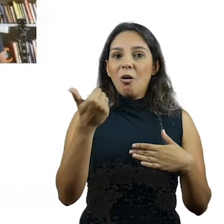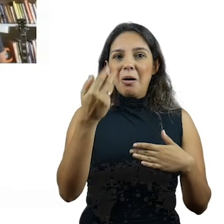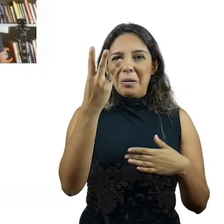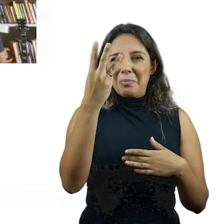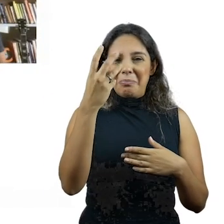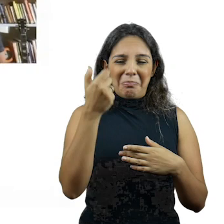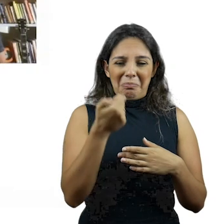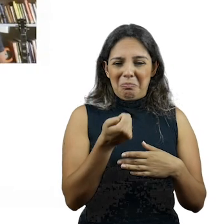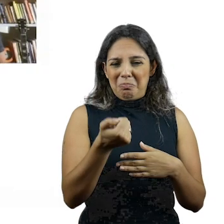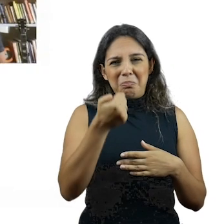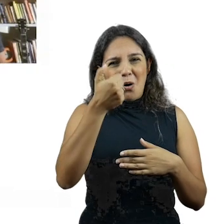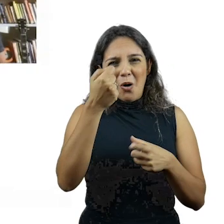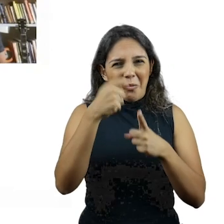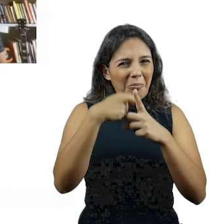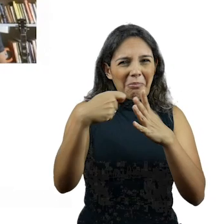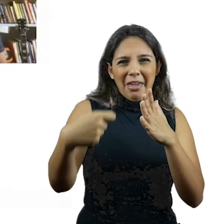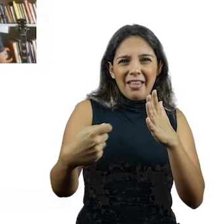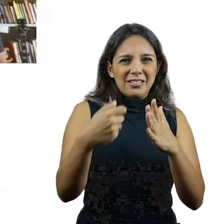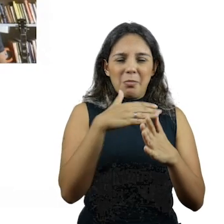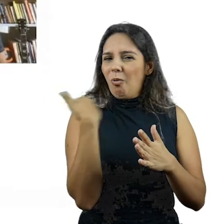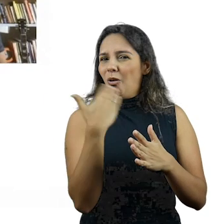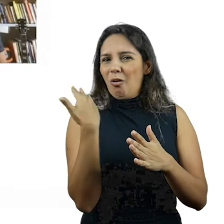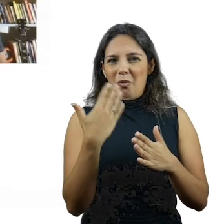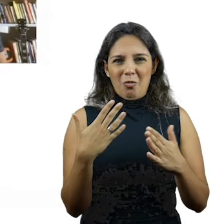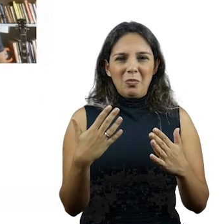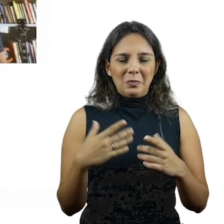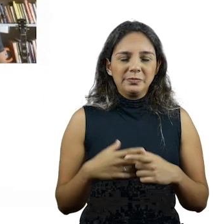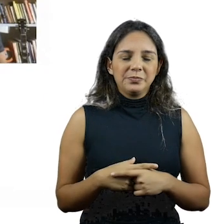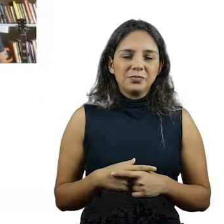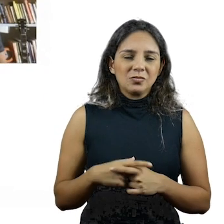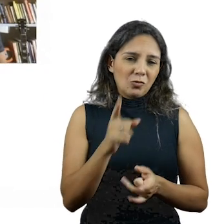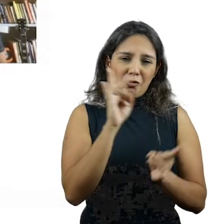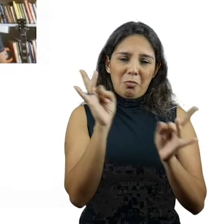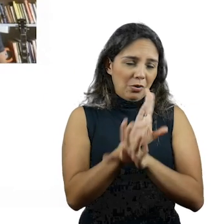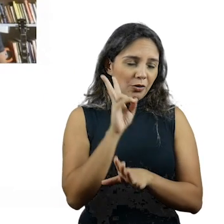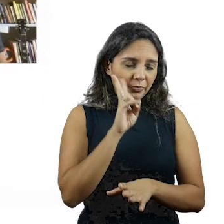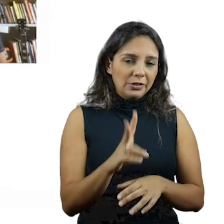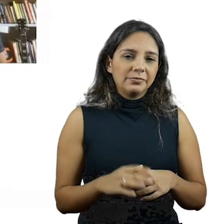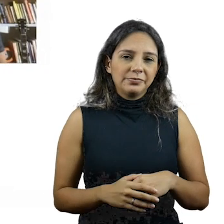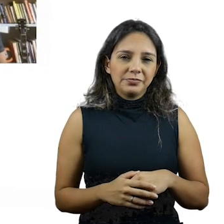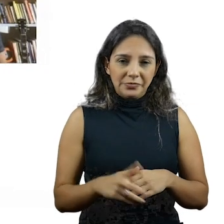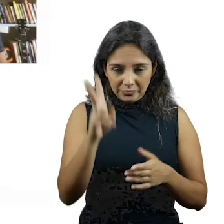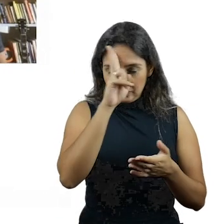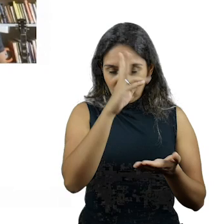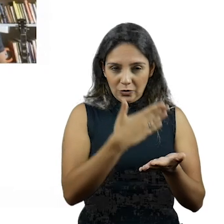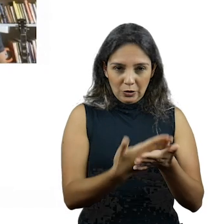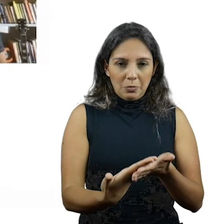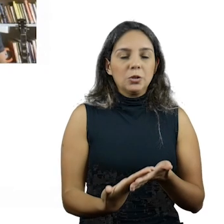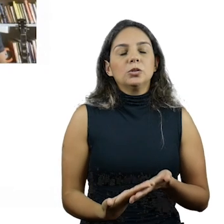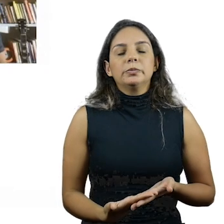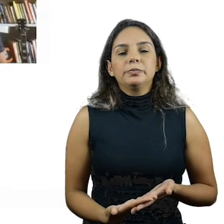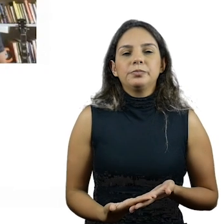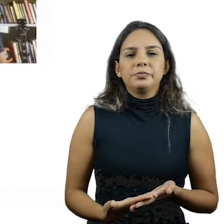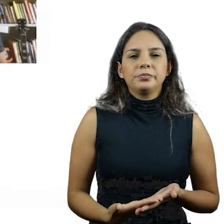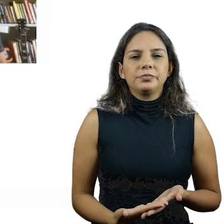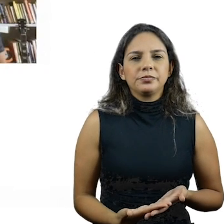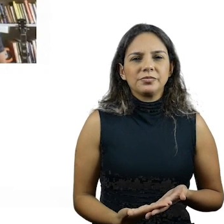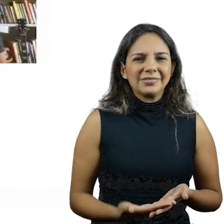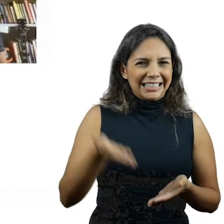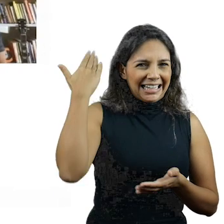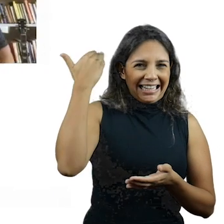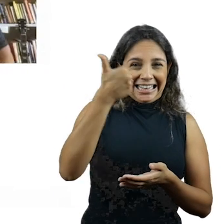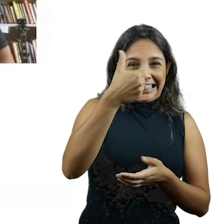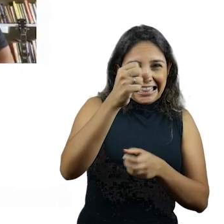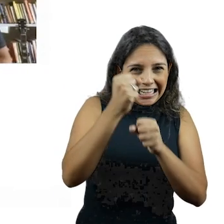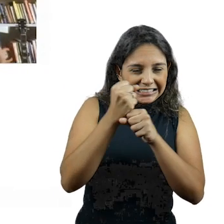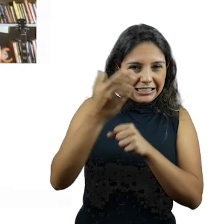terrível. Ele não chegou a ver o livro pronto, publicado. Mas essa história começou, Afonso, há uns 10 anos